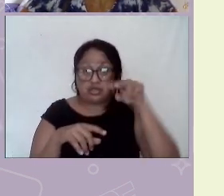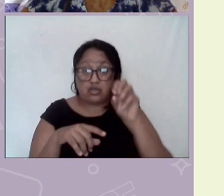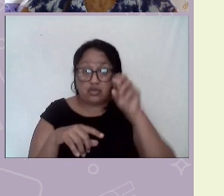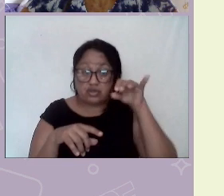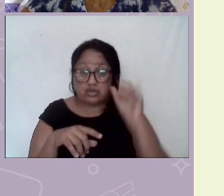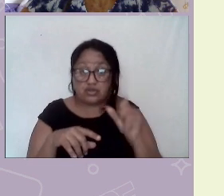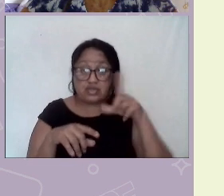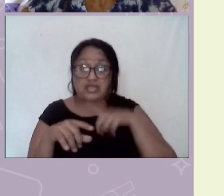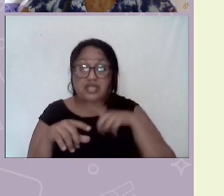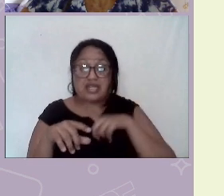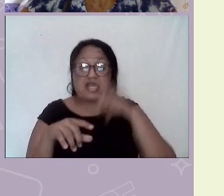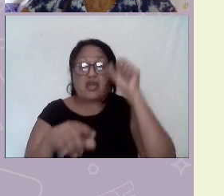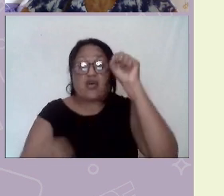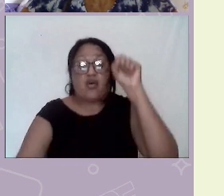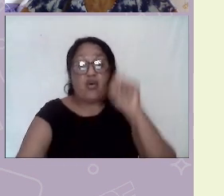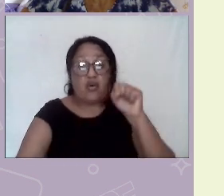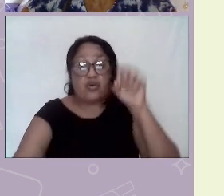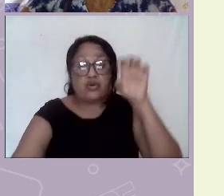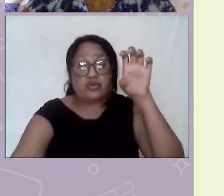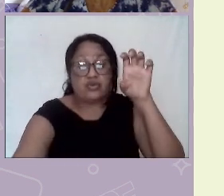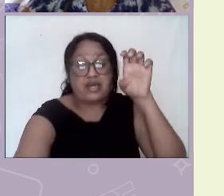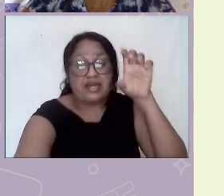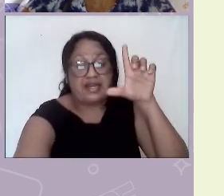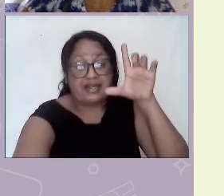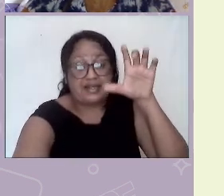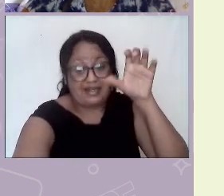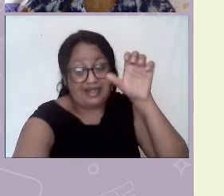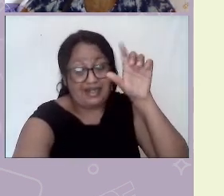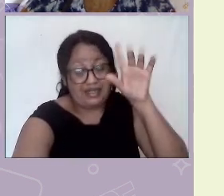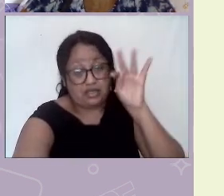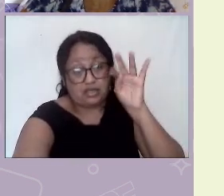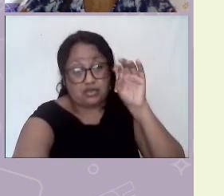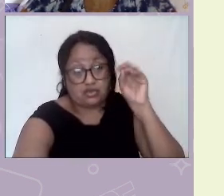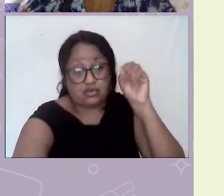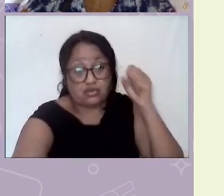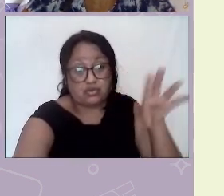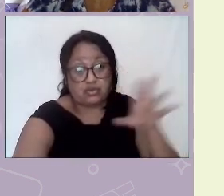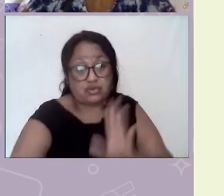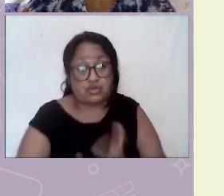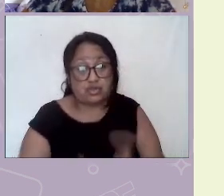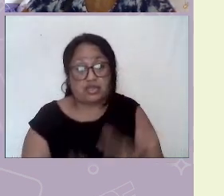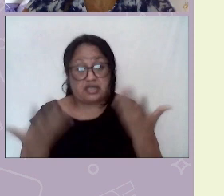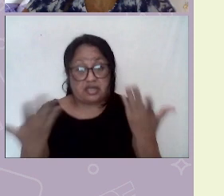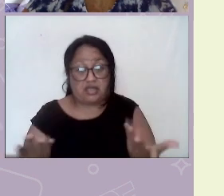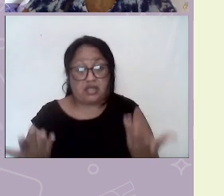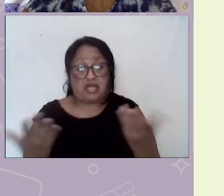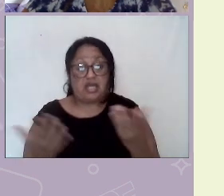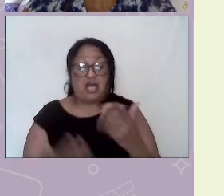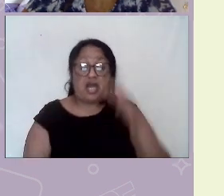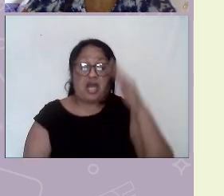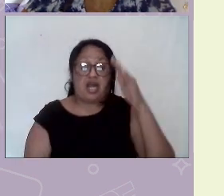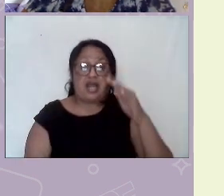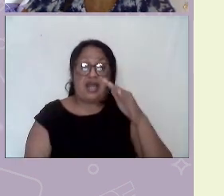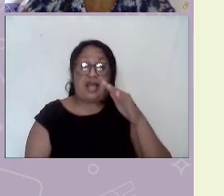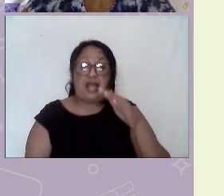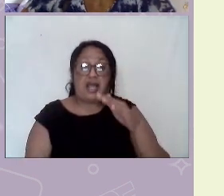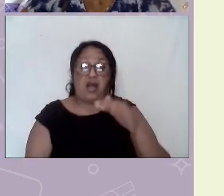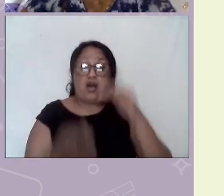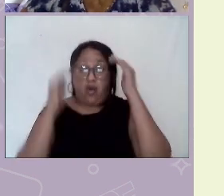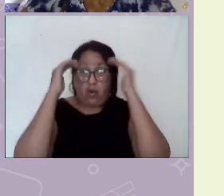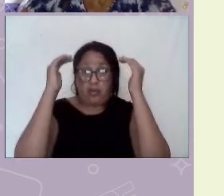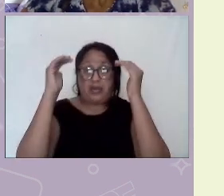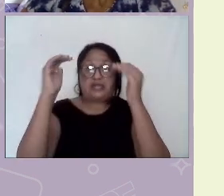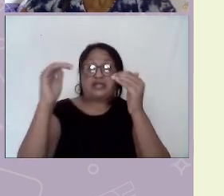8 elétrons na última camada certo então ele obedece a regra do octeto já está estabilizado